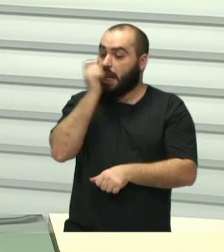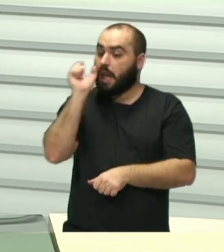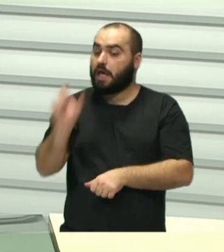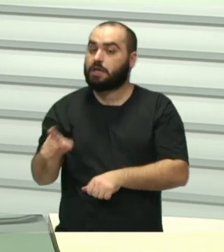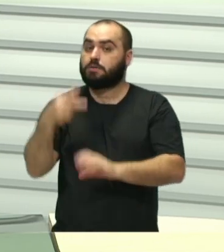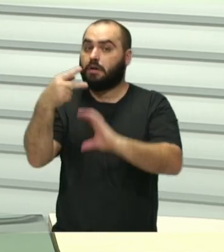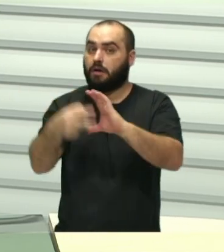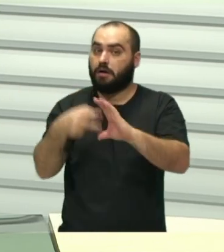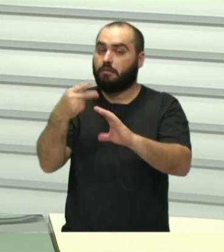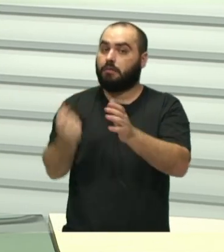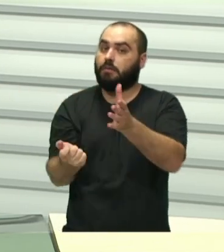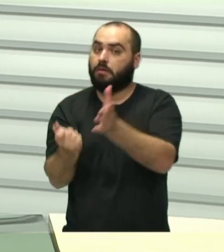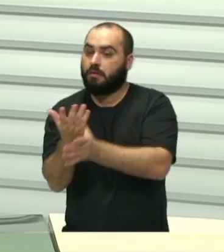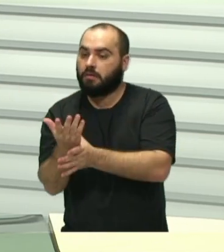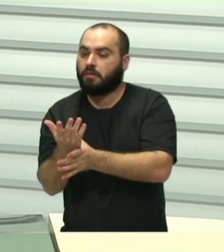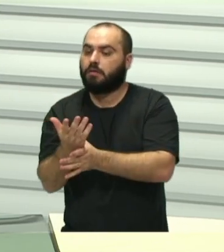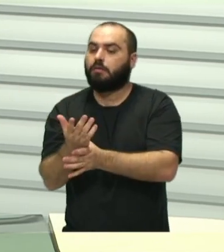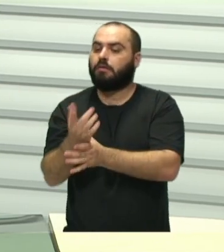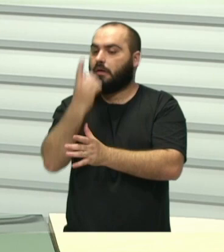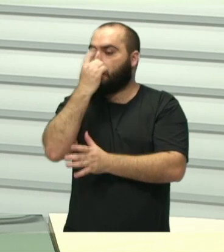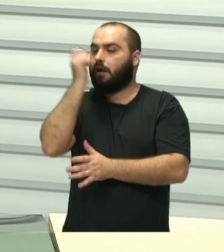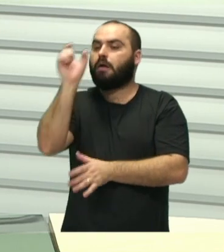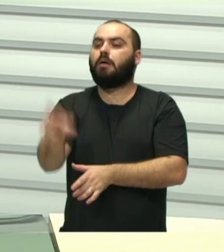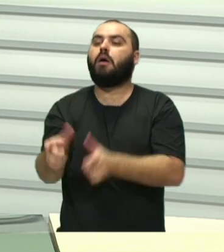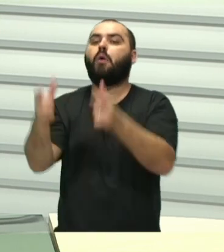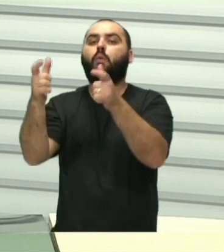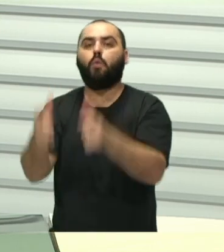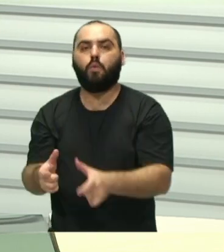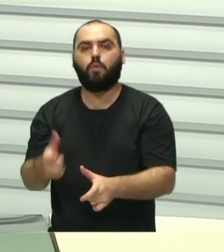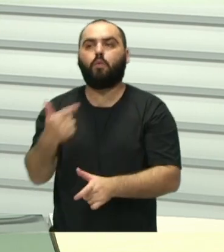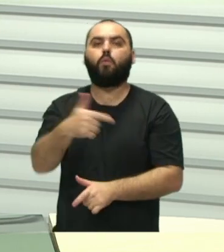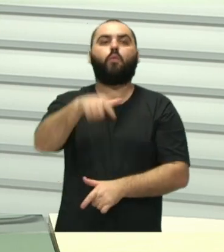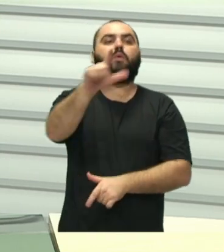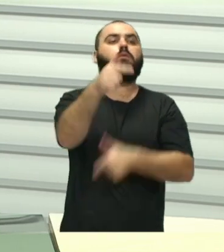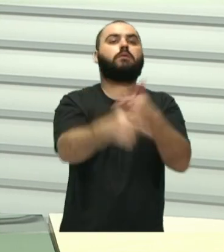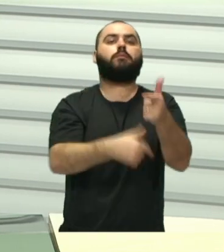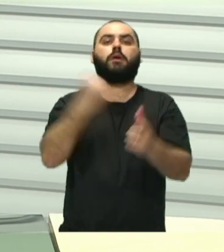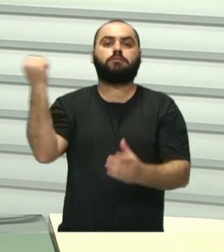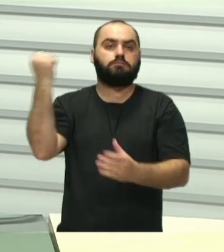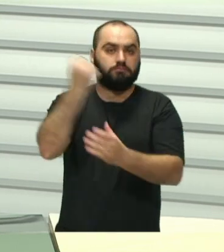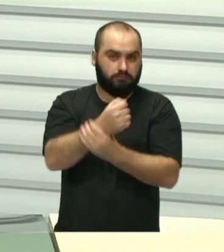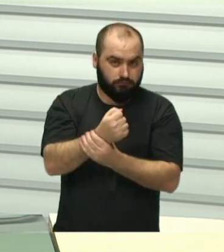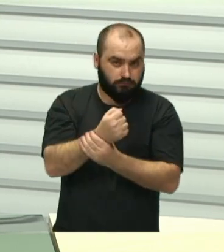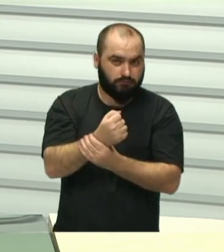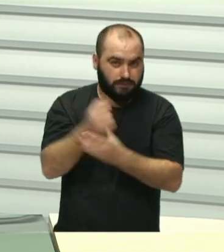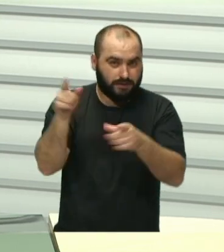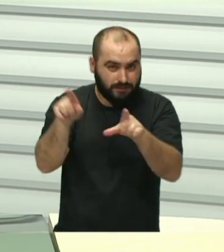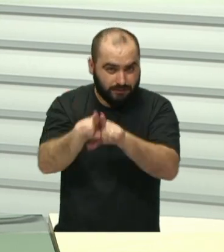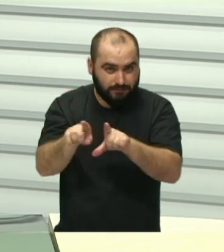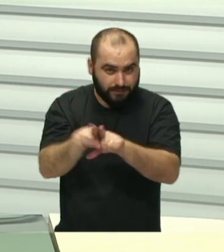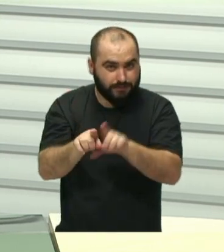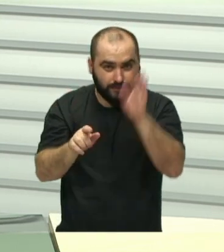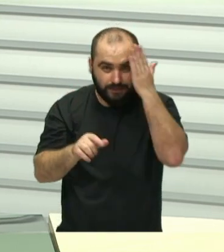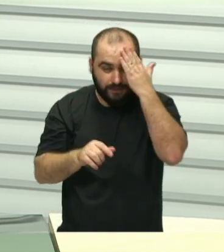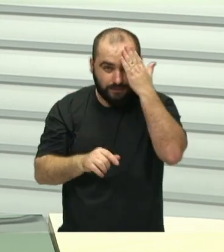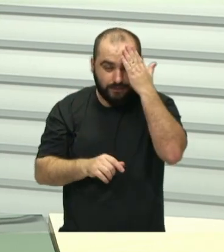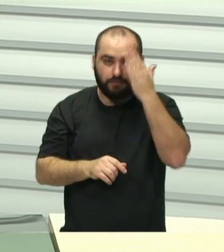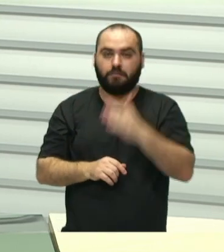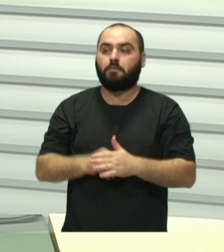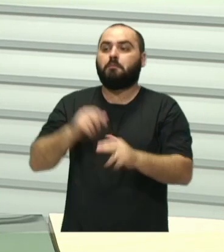produz o descarte desse lixo outras atividades de sustentabilidade como própria compensação é